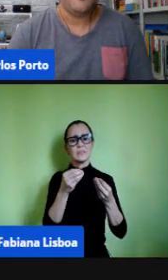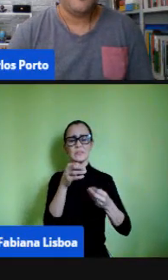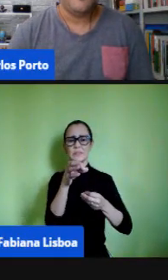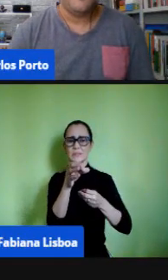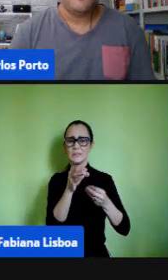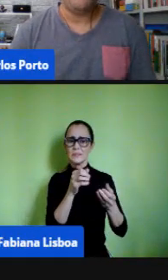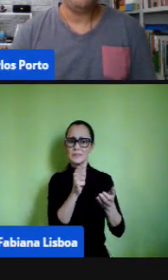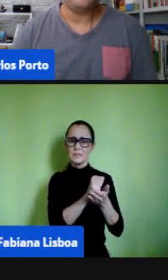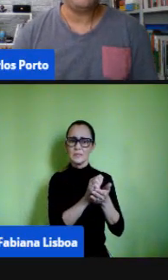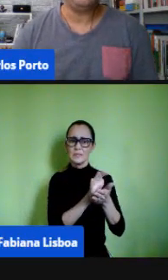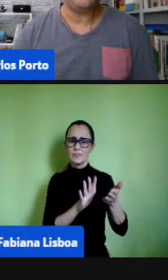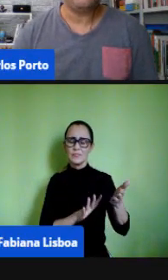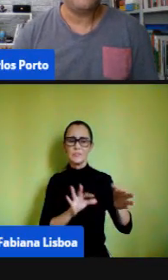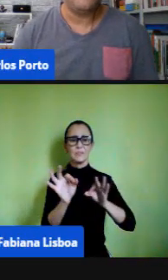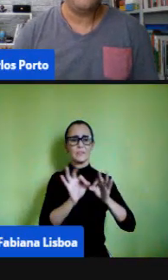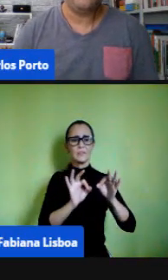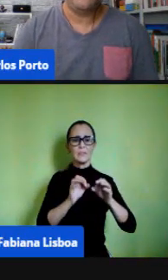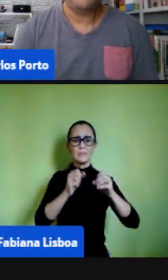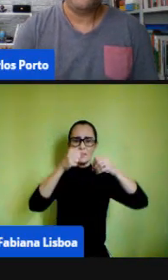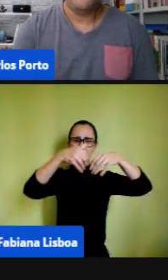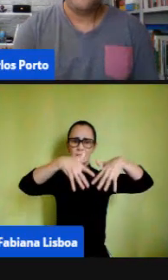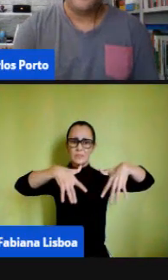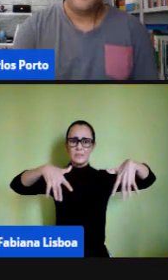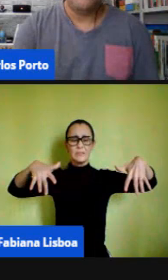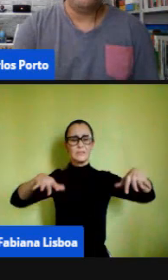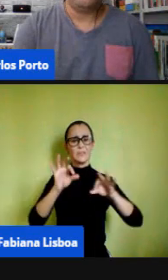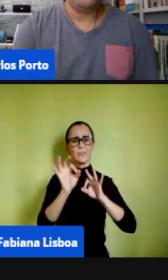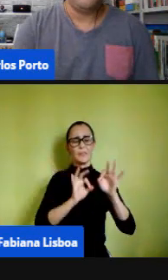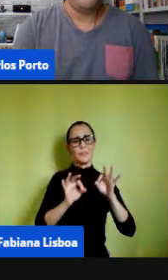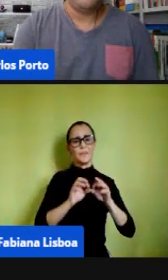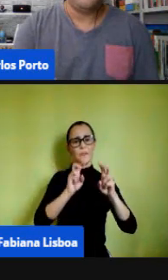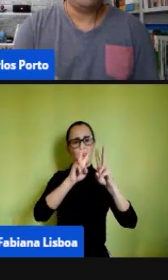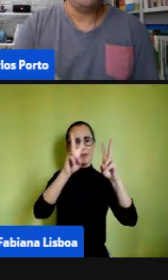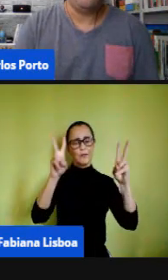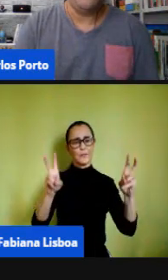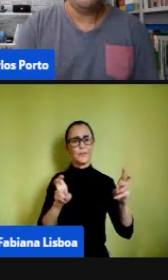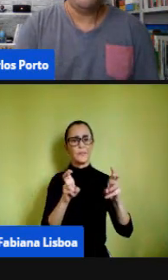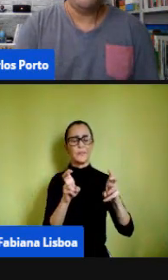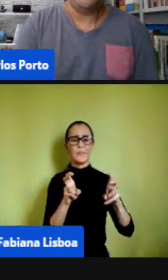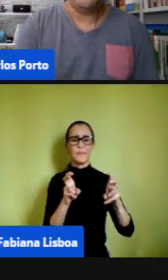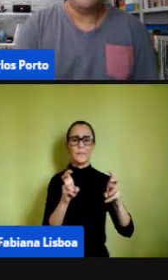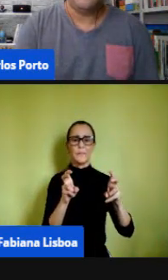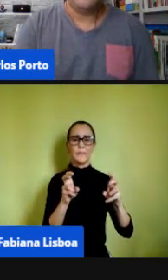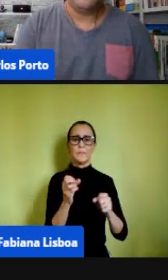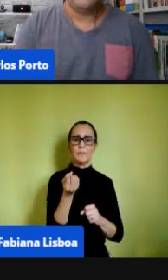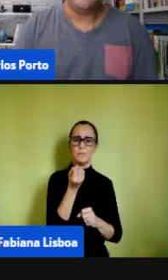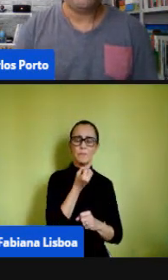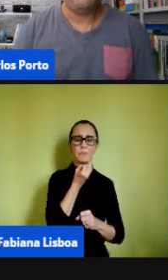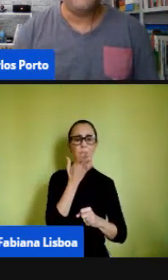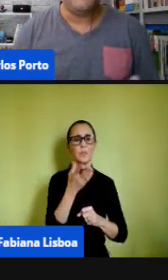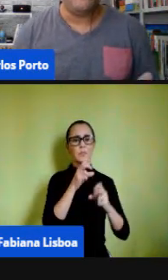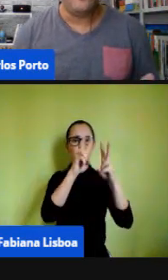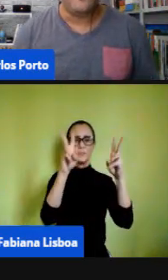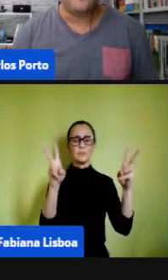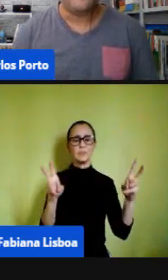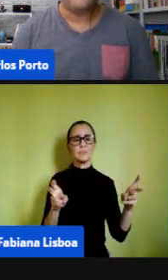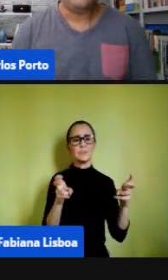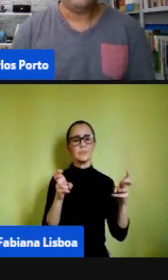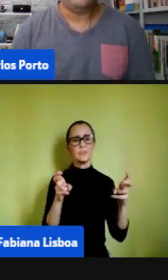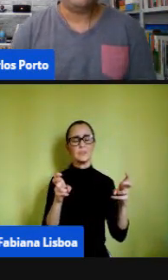atividades. É um tema interessante, esse título, ele